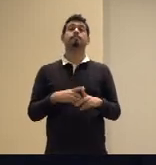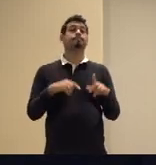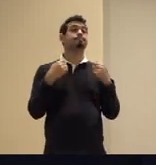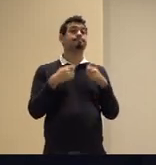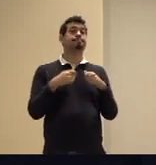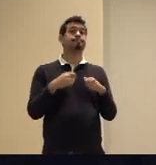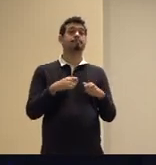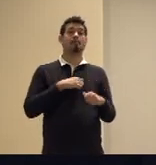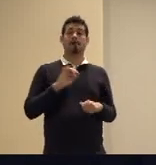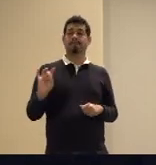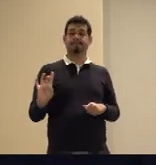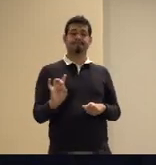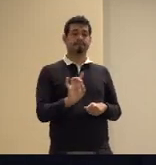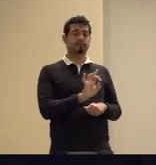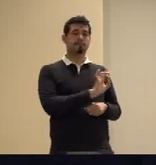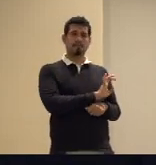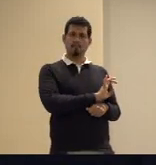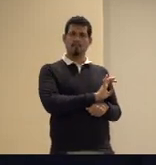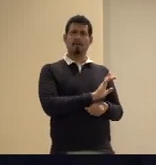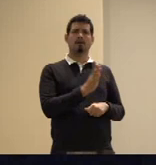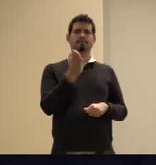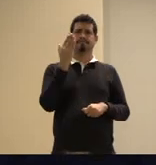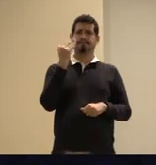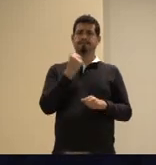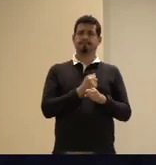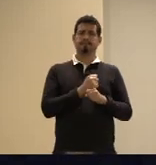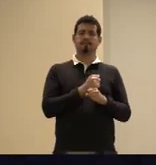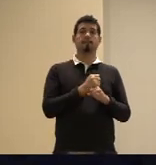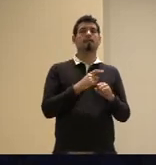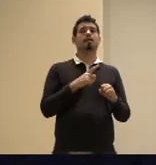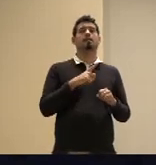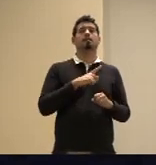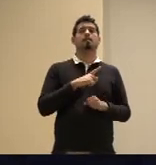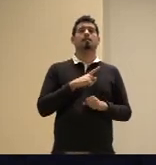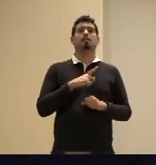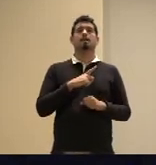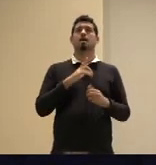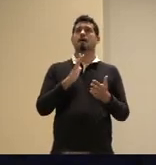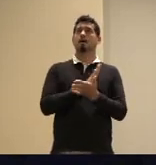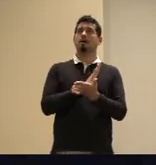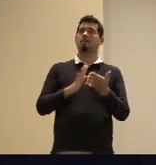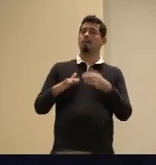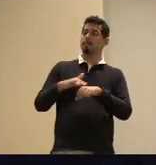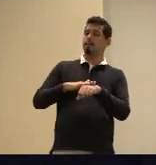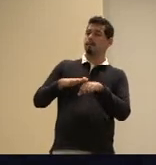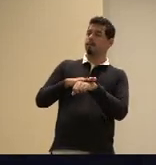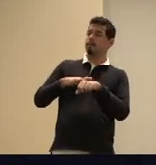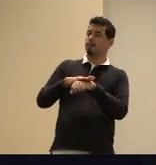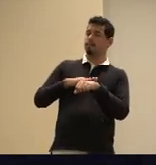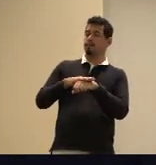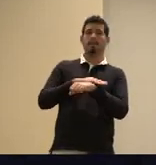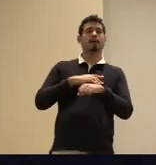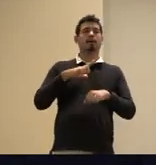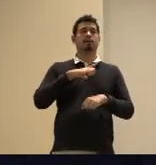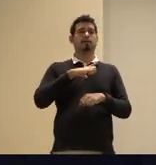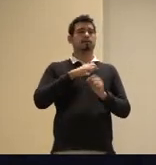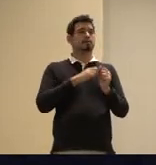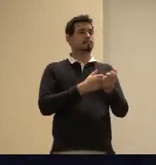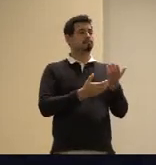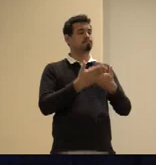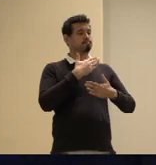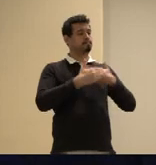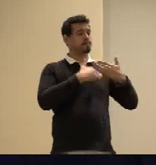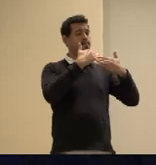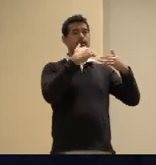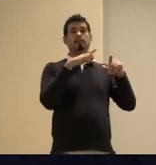PIA individual, né? Ali pela corregedoria, eu abro algumas instituições e a gente tem acesso aos PIAs em processos